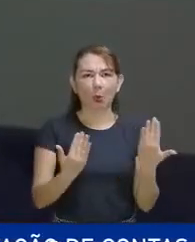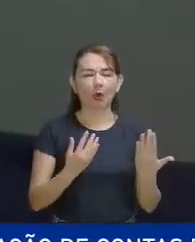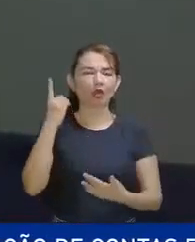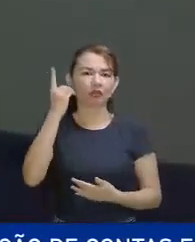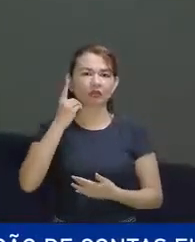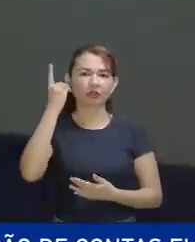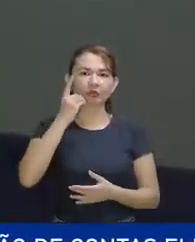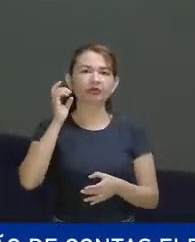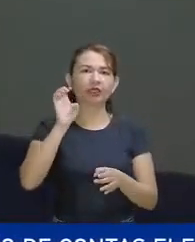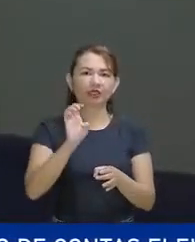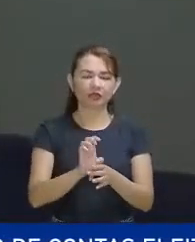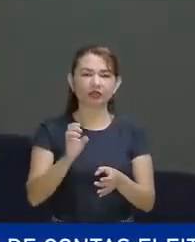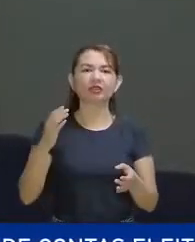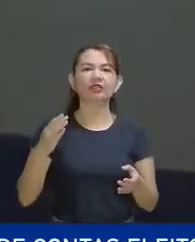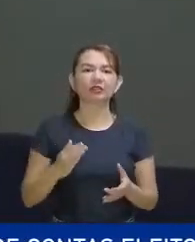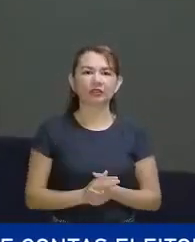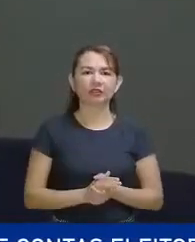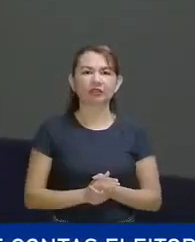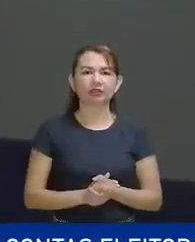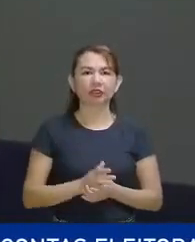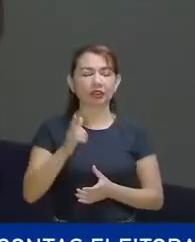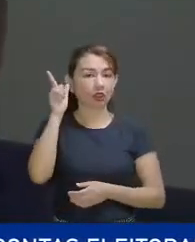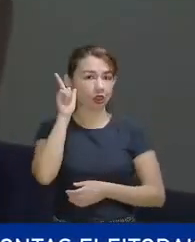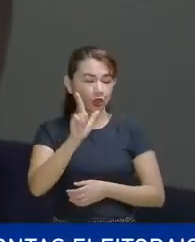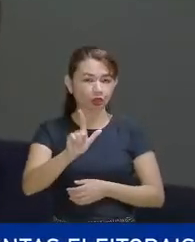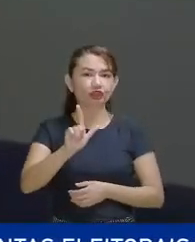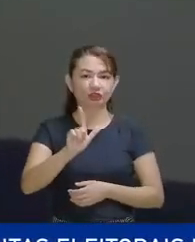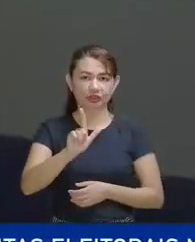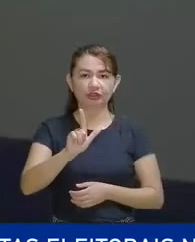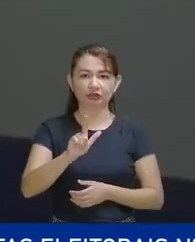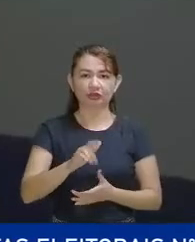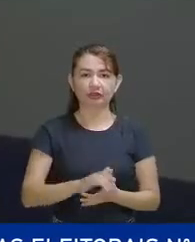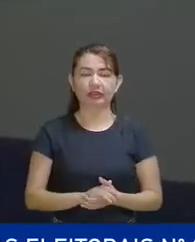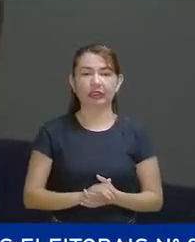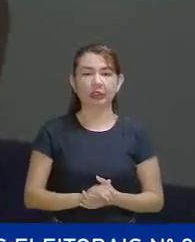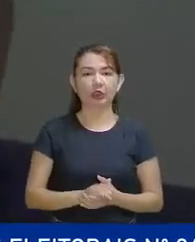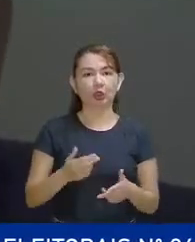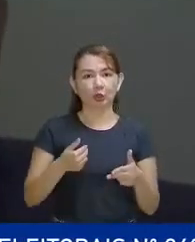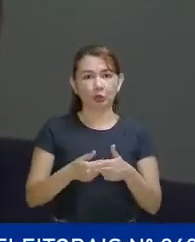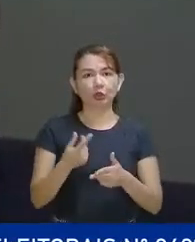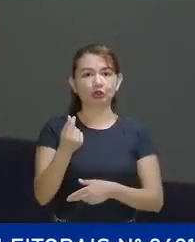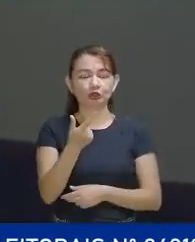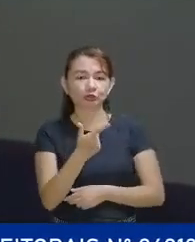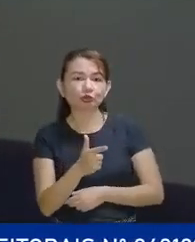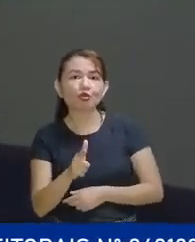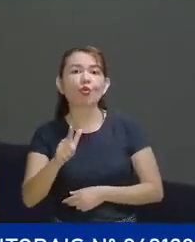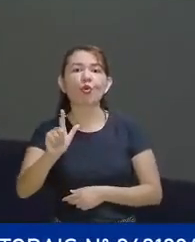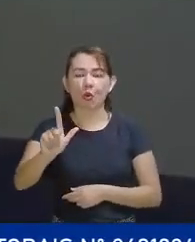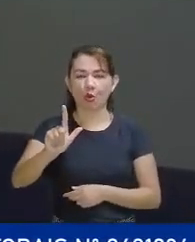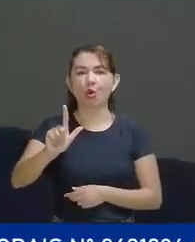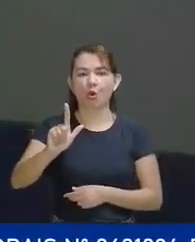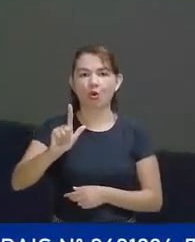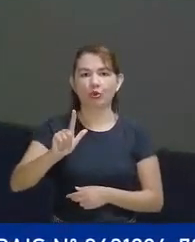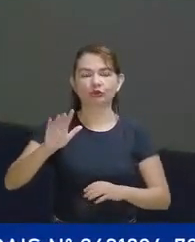deputados federais eleitos. Eu me permito colocar, por exemplo, que houve despesa em outros candidatos com a locação de veículo de 196